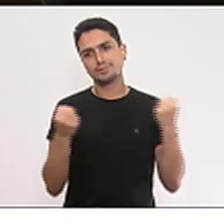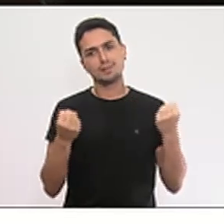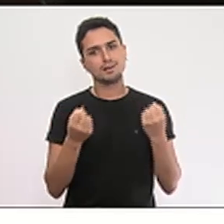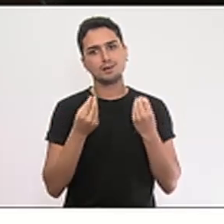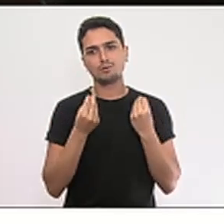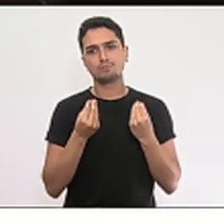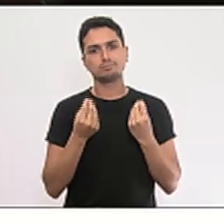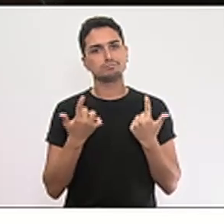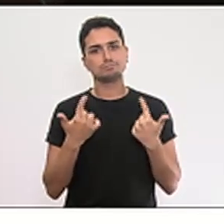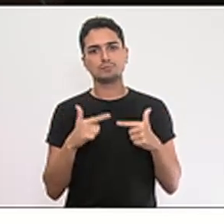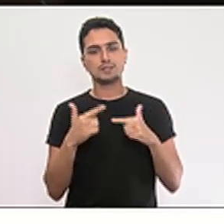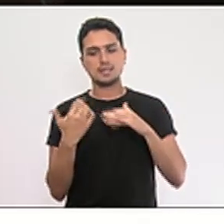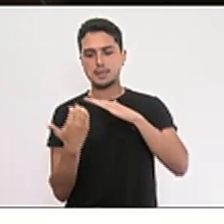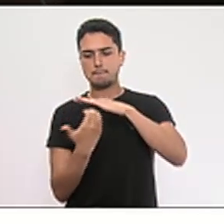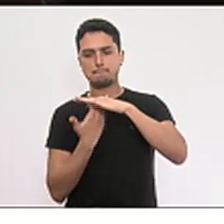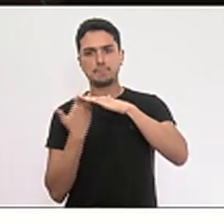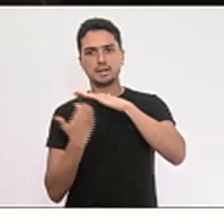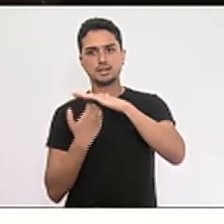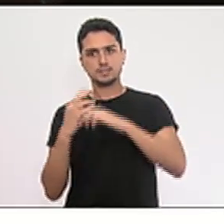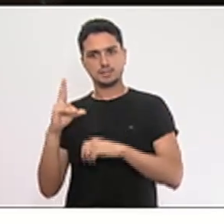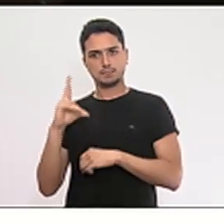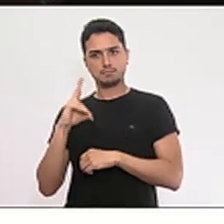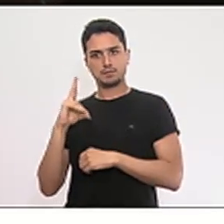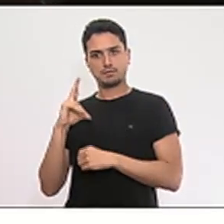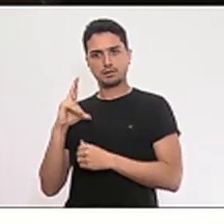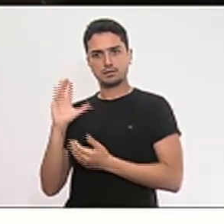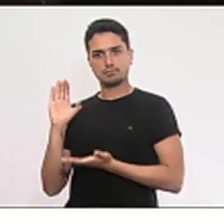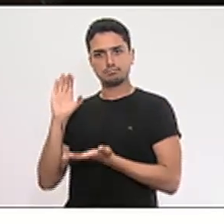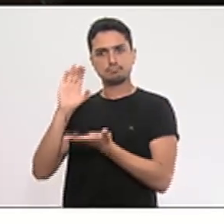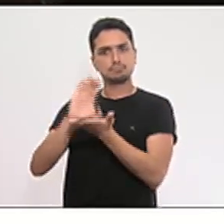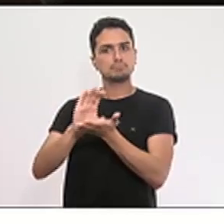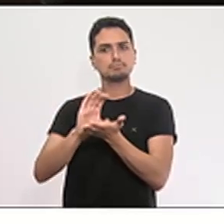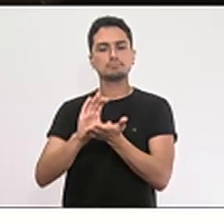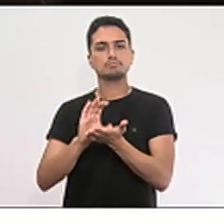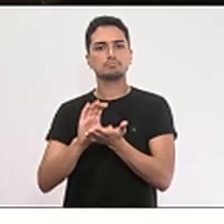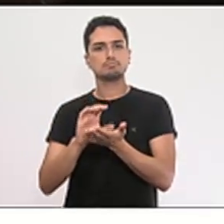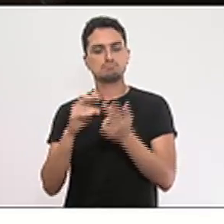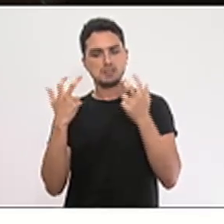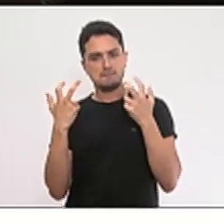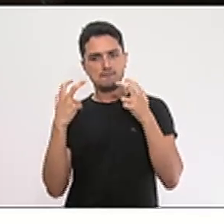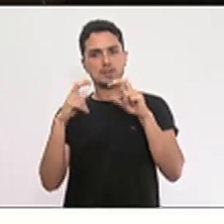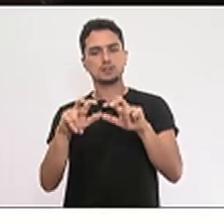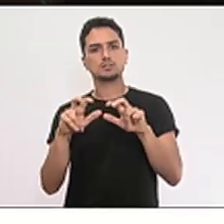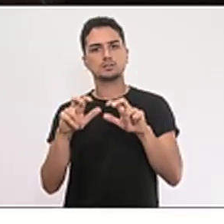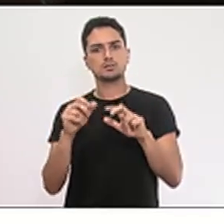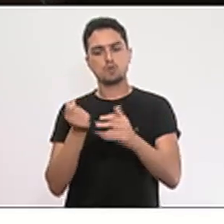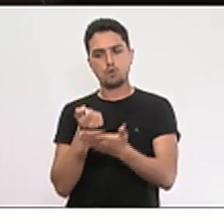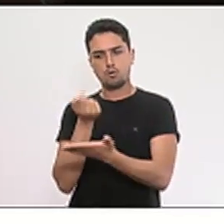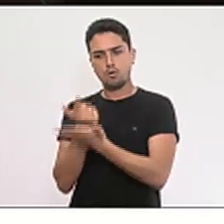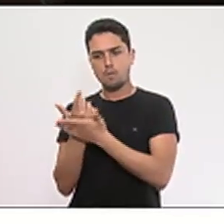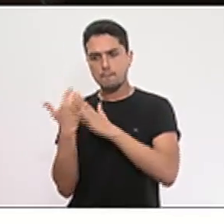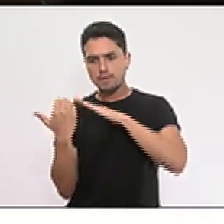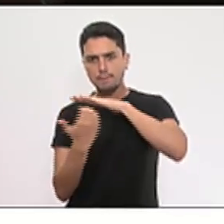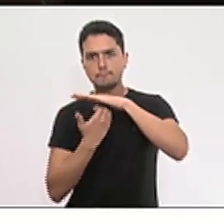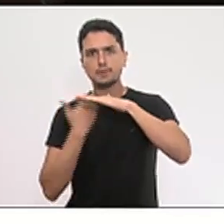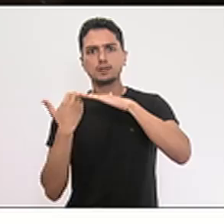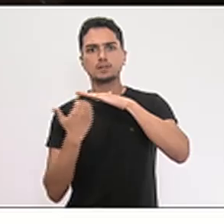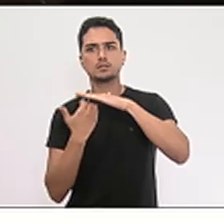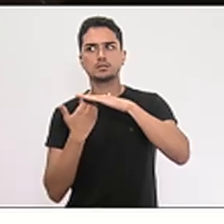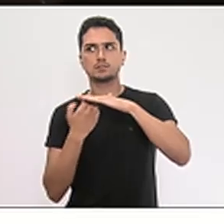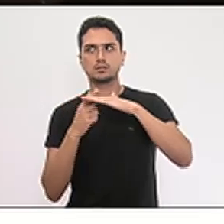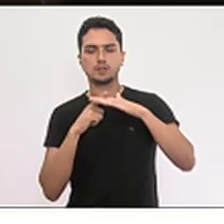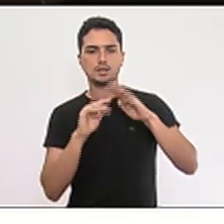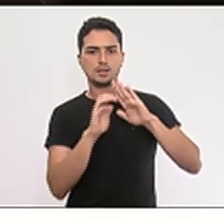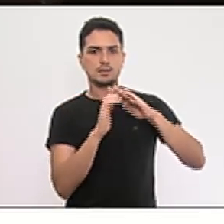Sim, empresa privada, quando faz investimento, quando compra outra empresa, quando abre uma filial,